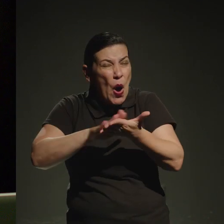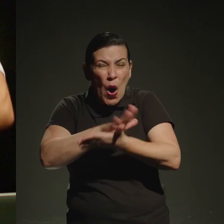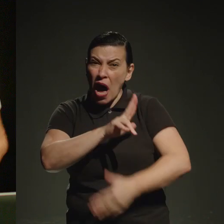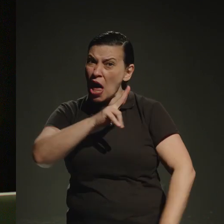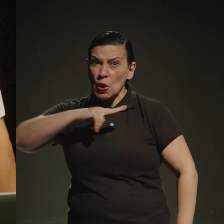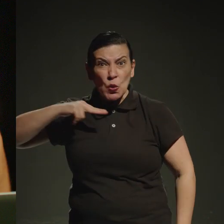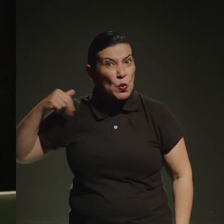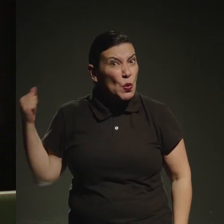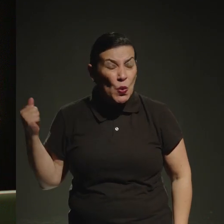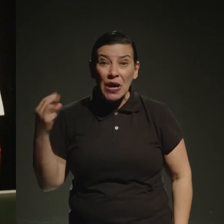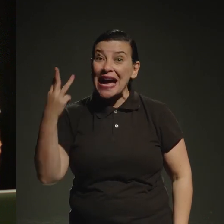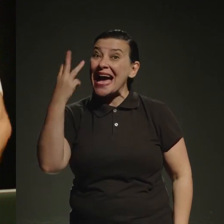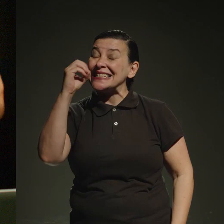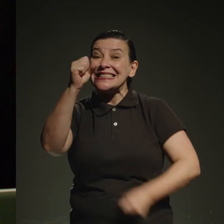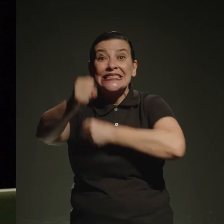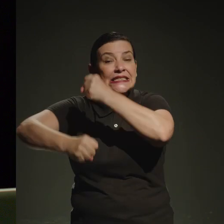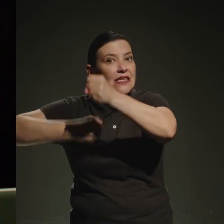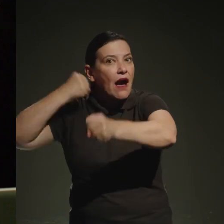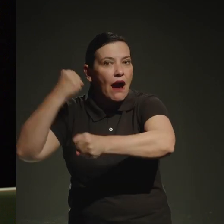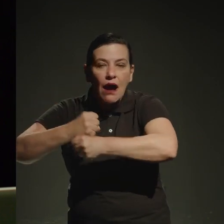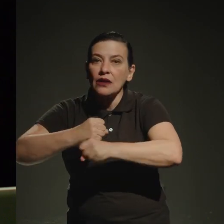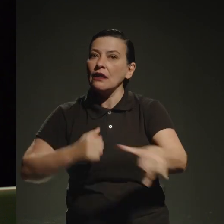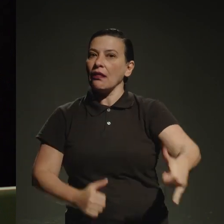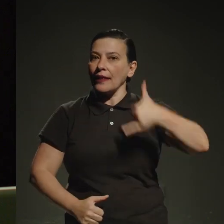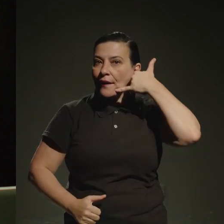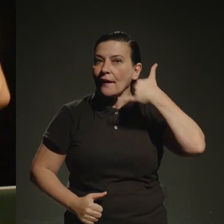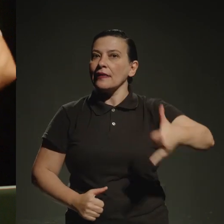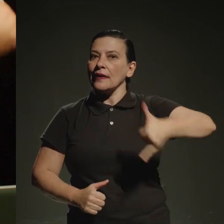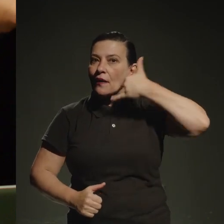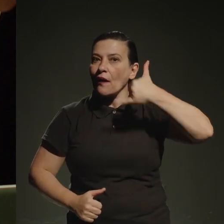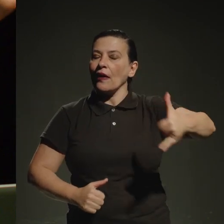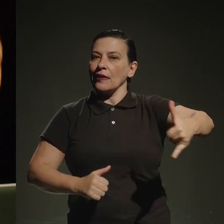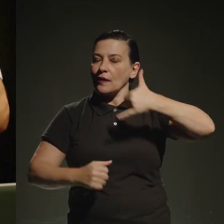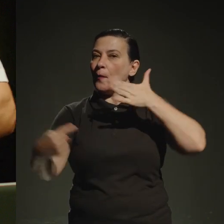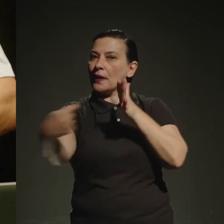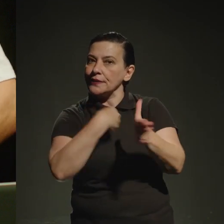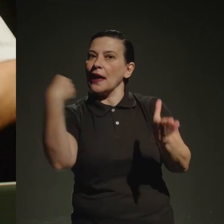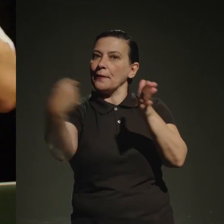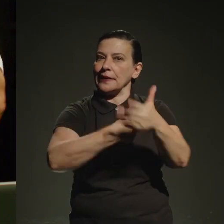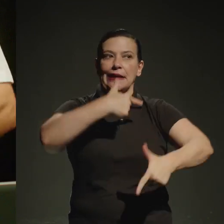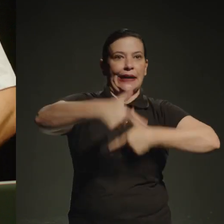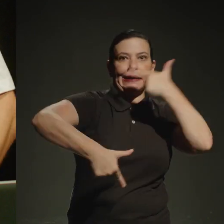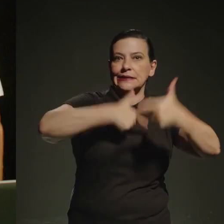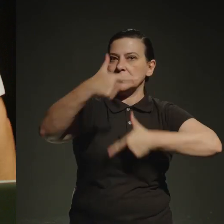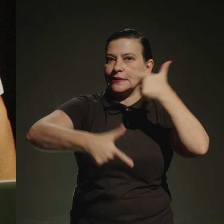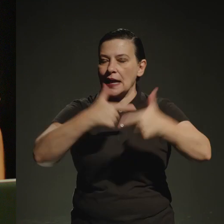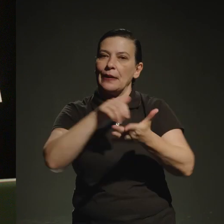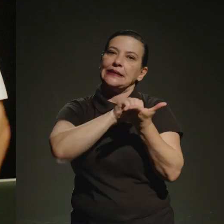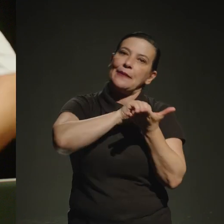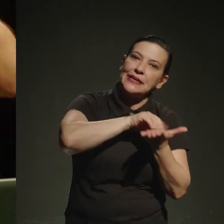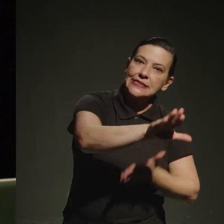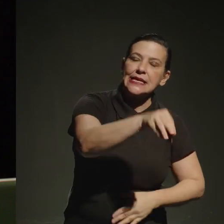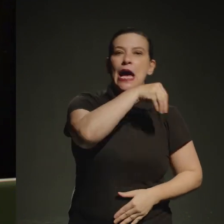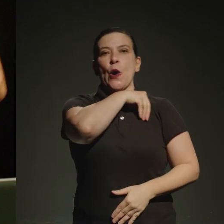para nada, Guilherme. Durante mais de 30 anos, você só me ligou para falar de coisas de